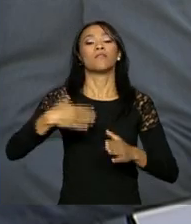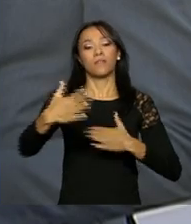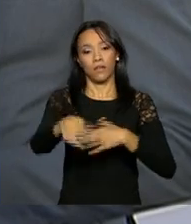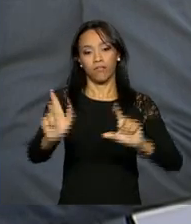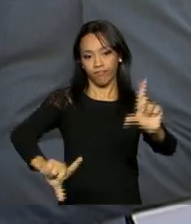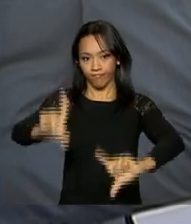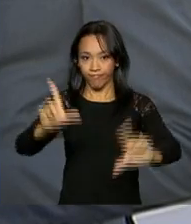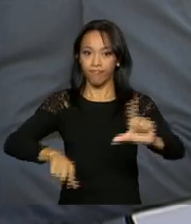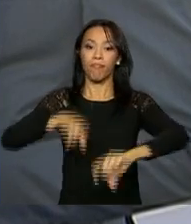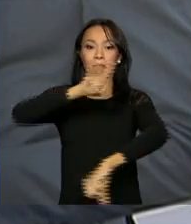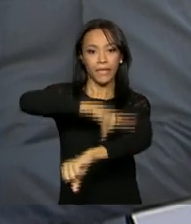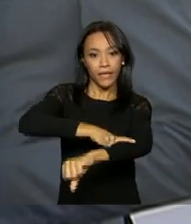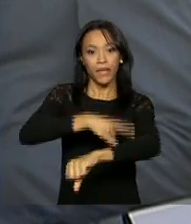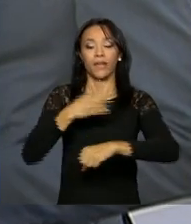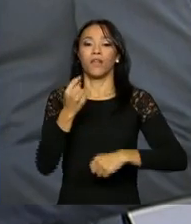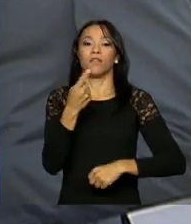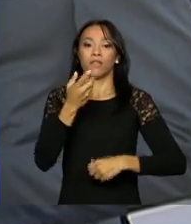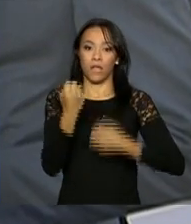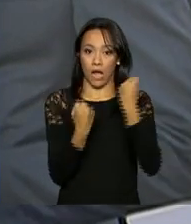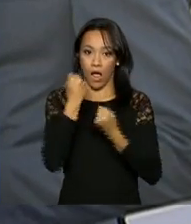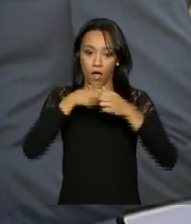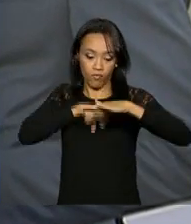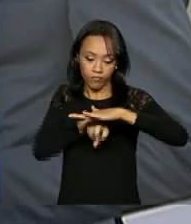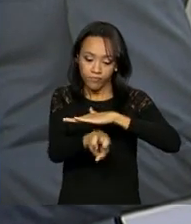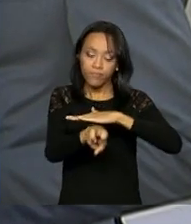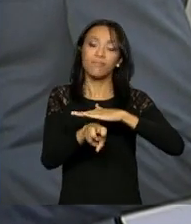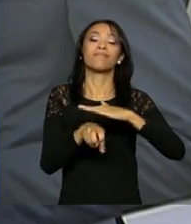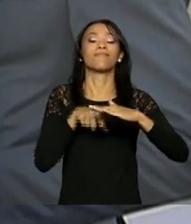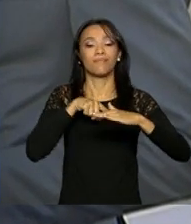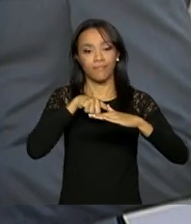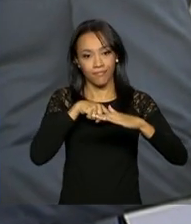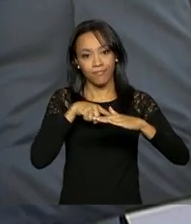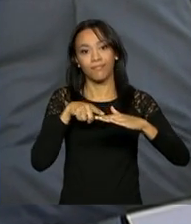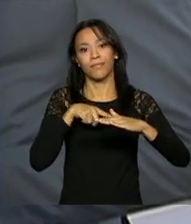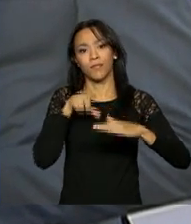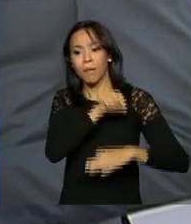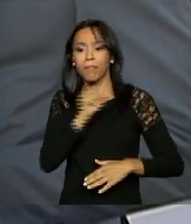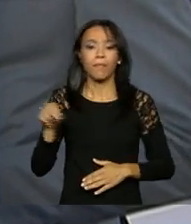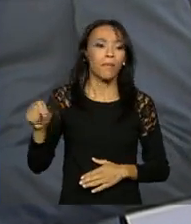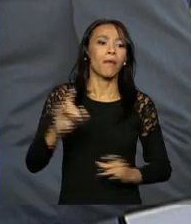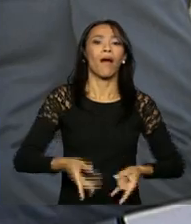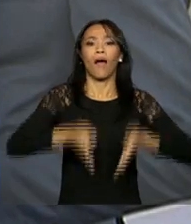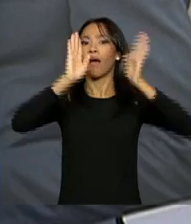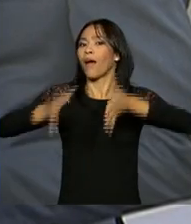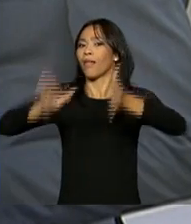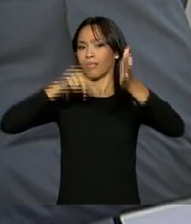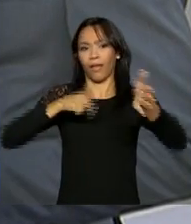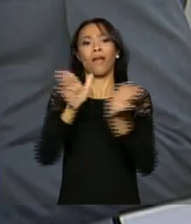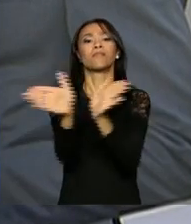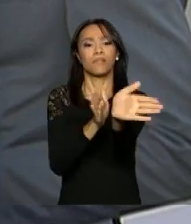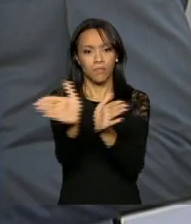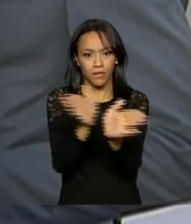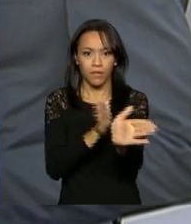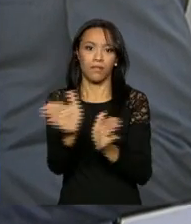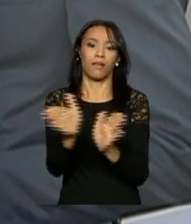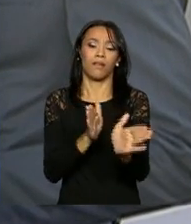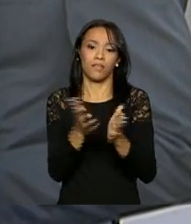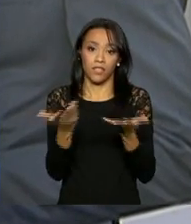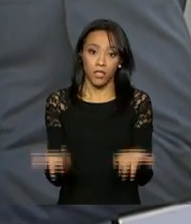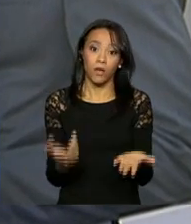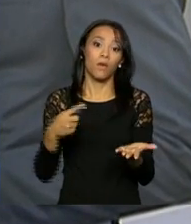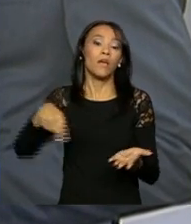banheiro, uma vaga na garagem. Todo o apartamento tem acessibilidade e o empreendimento